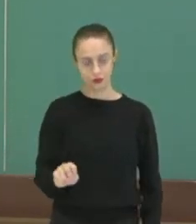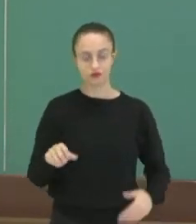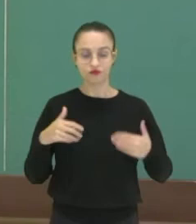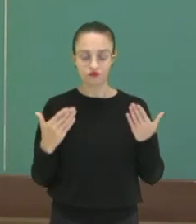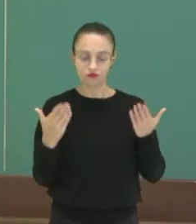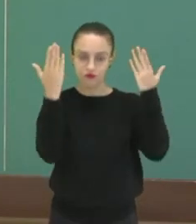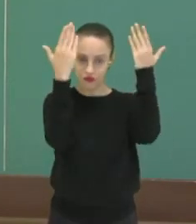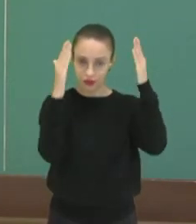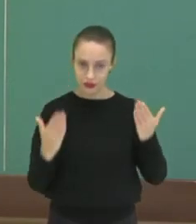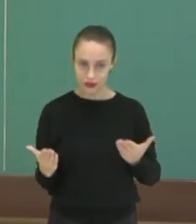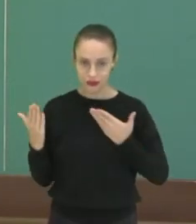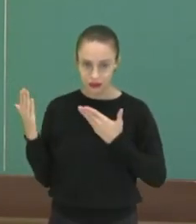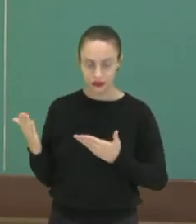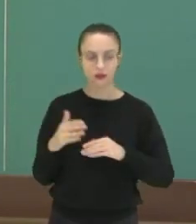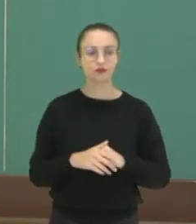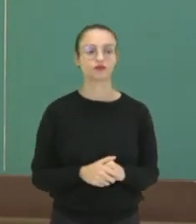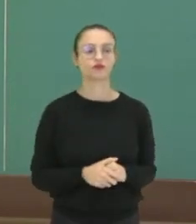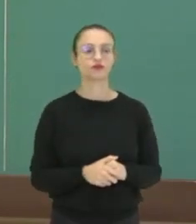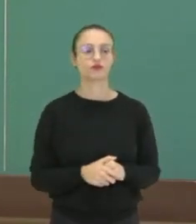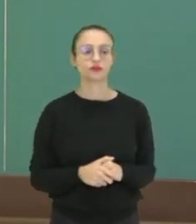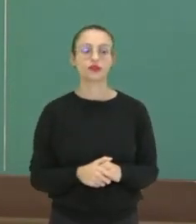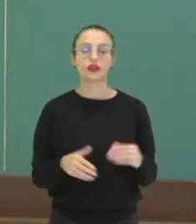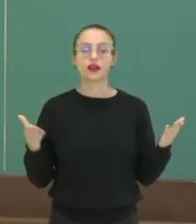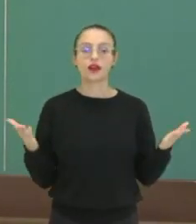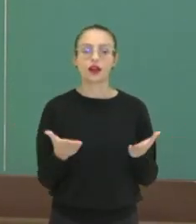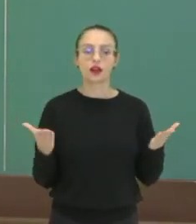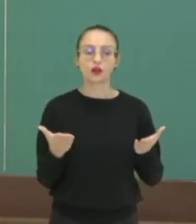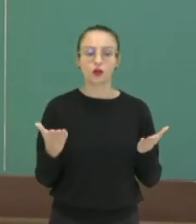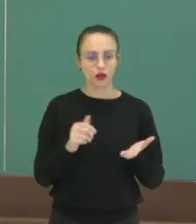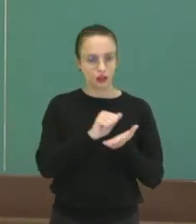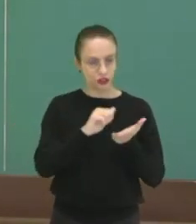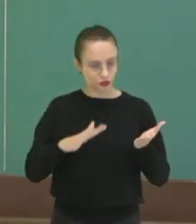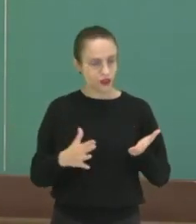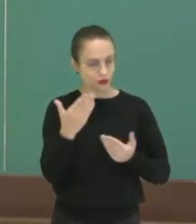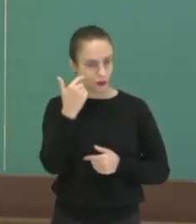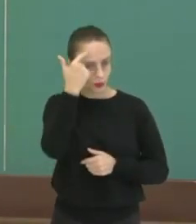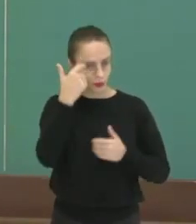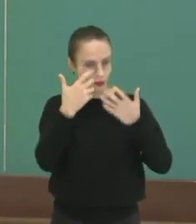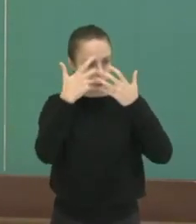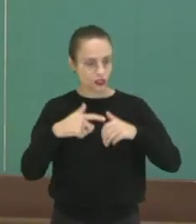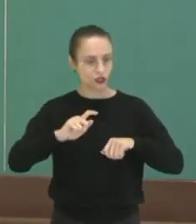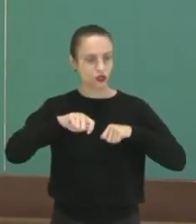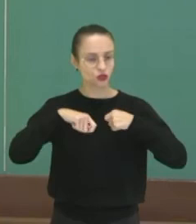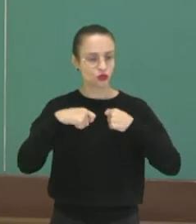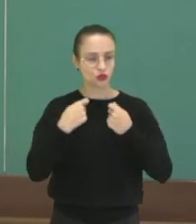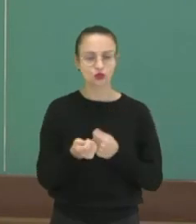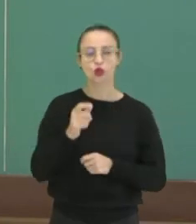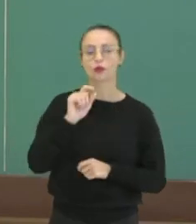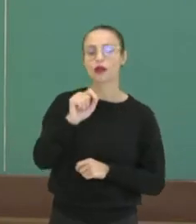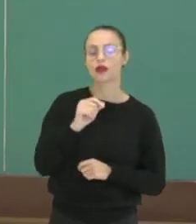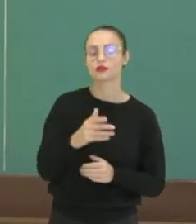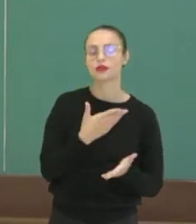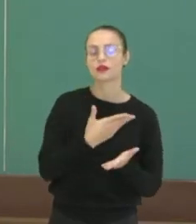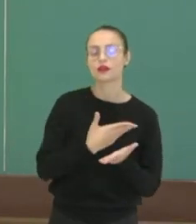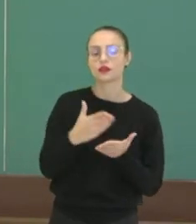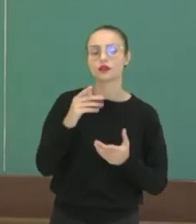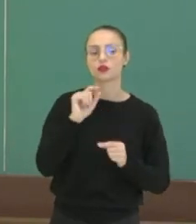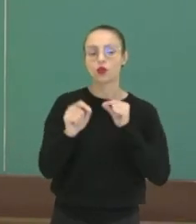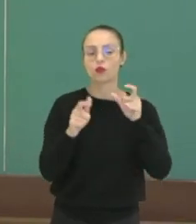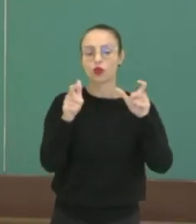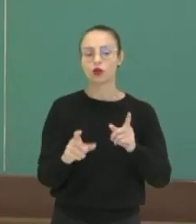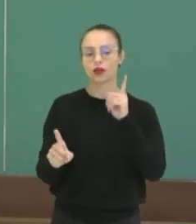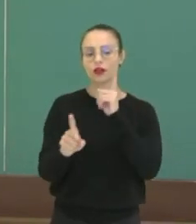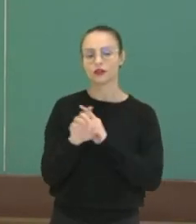gente analisa esse critério, né? E aí vamos pensar numa atividadezinha aí juntos sobre essa parte inicial de como localizar a região